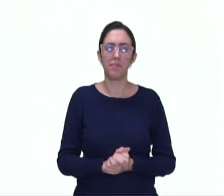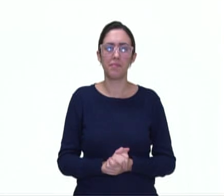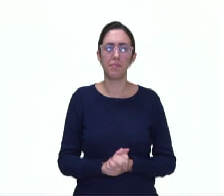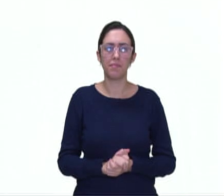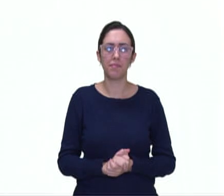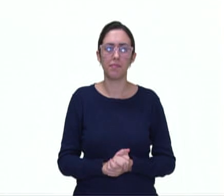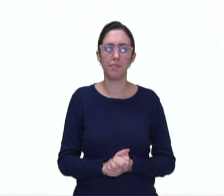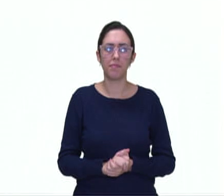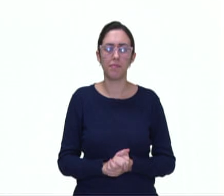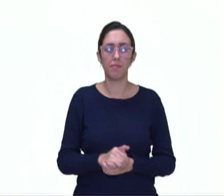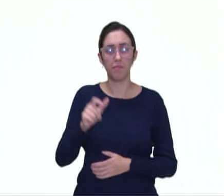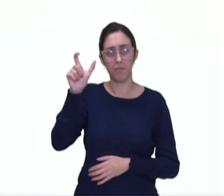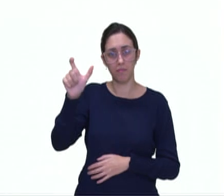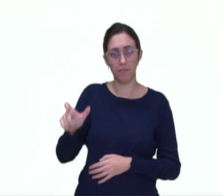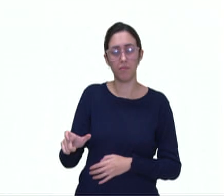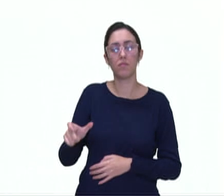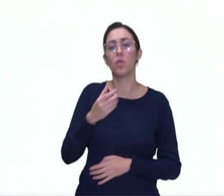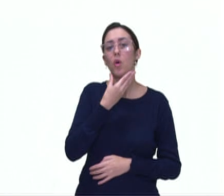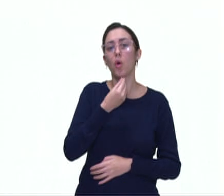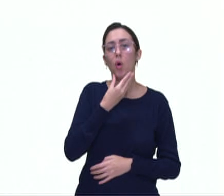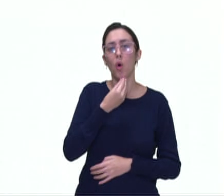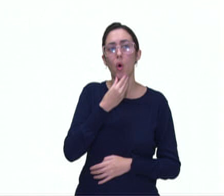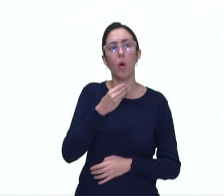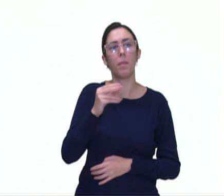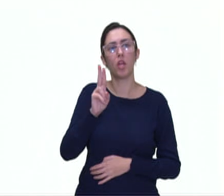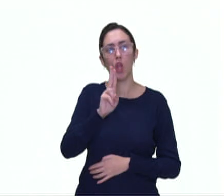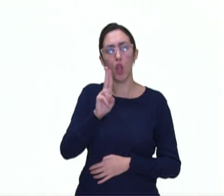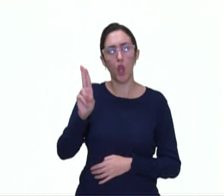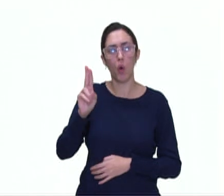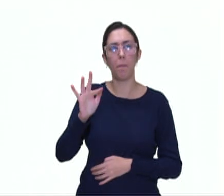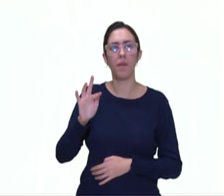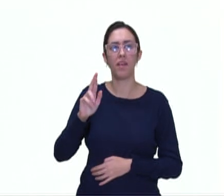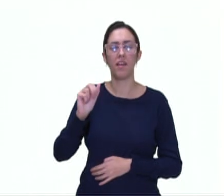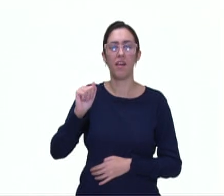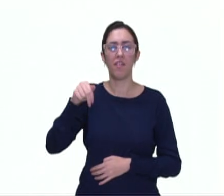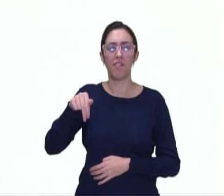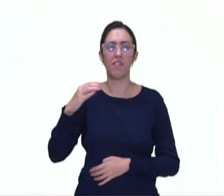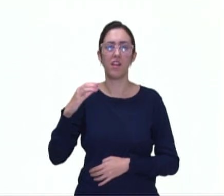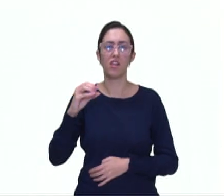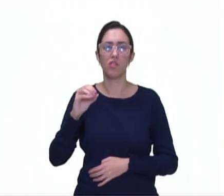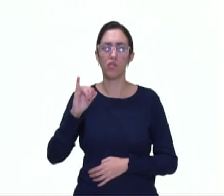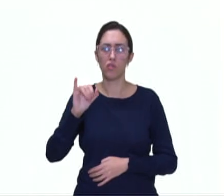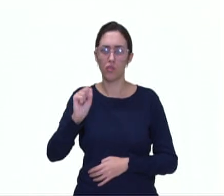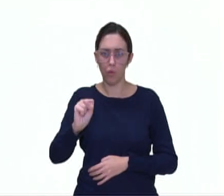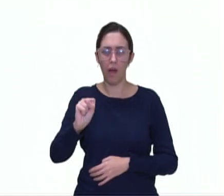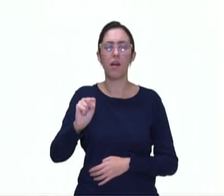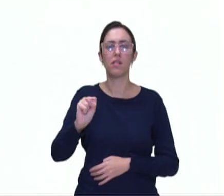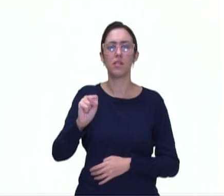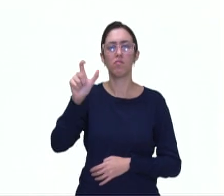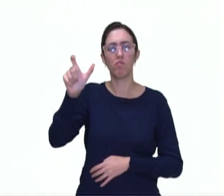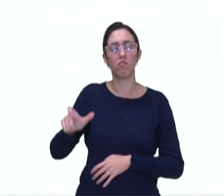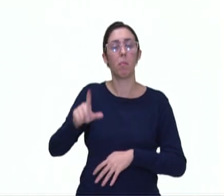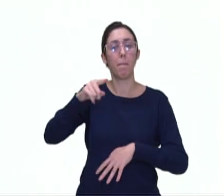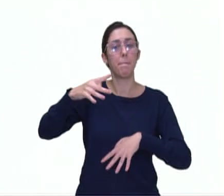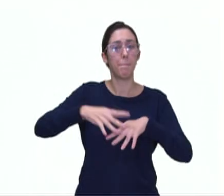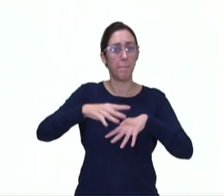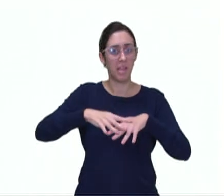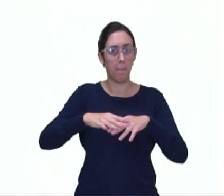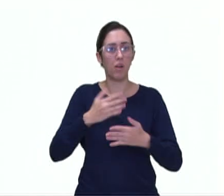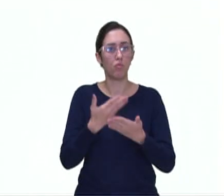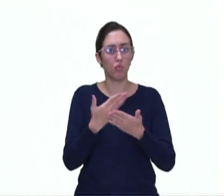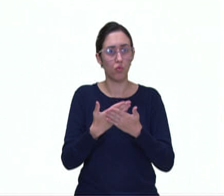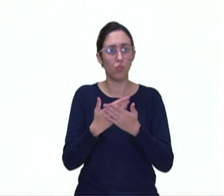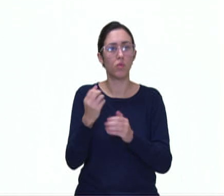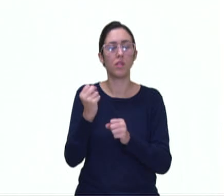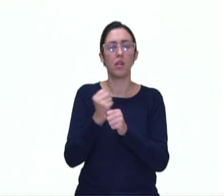Foi um matemático francês chamado François Viète, né? 1540 a 1603. Certo?